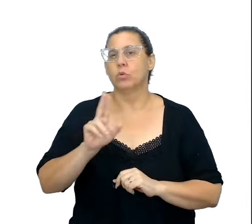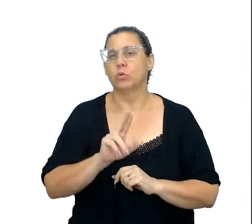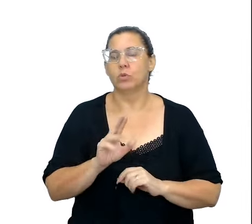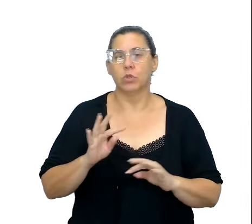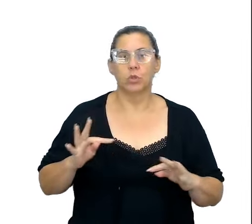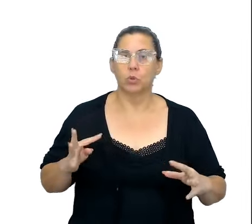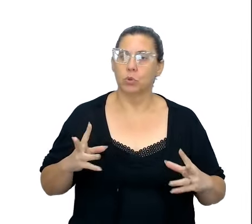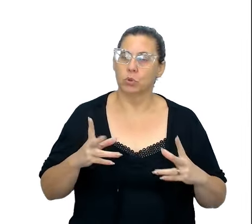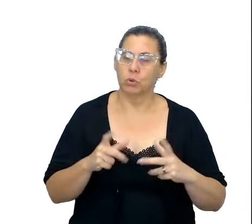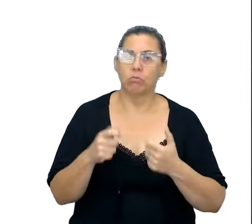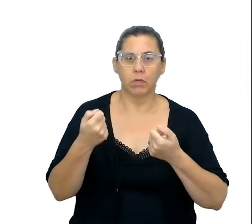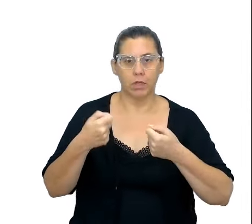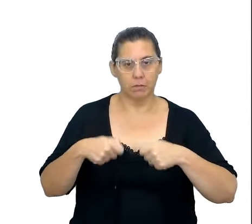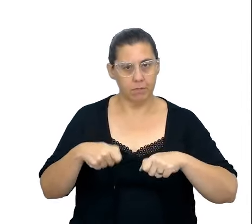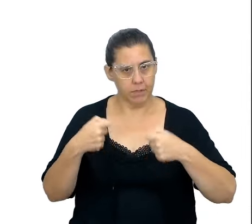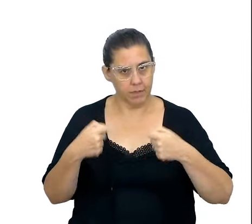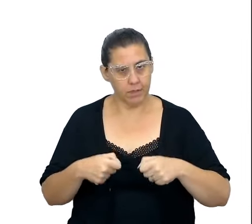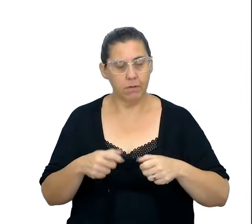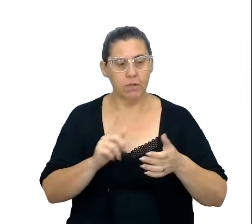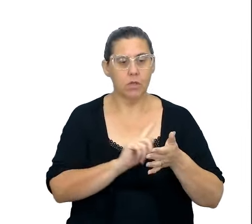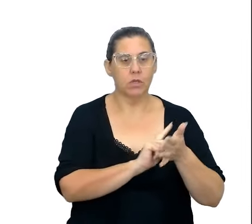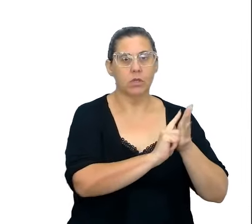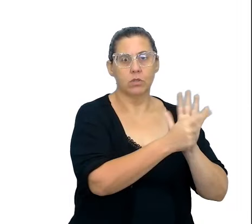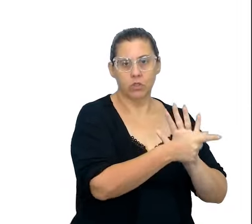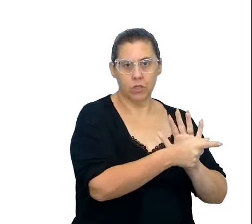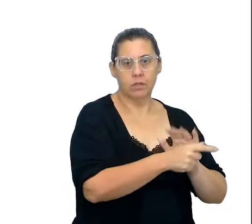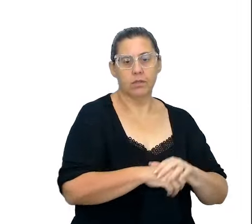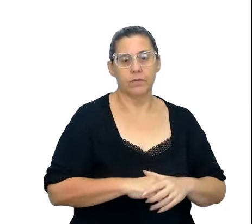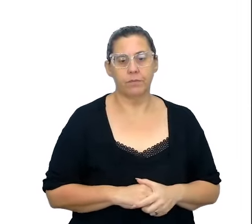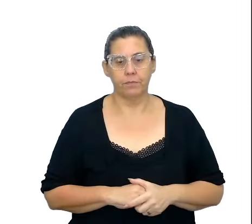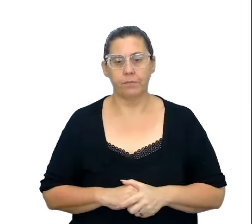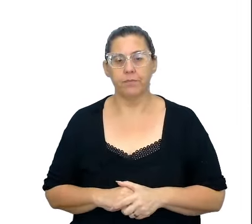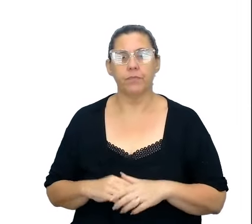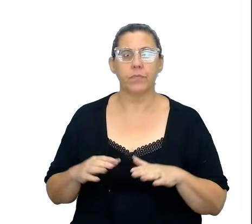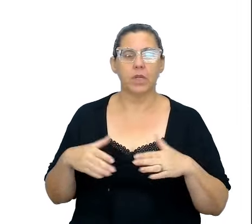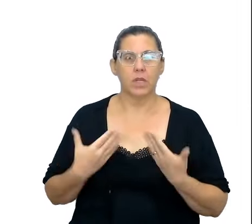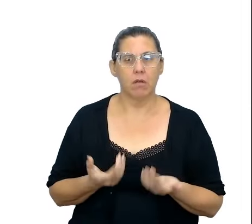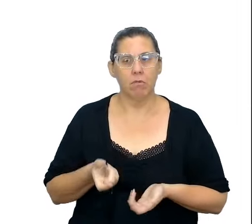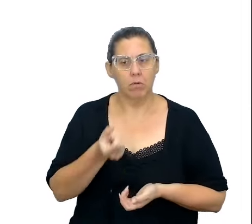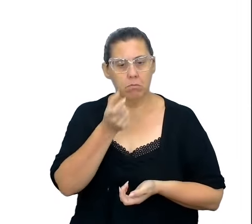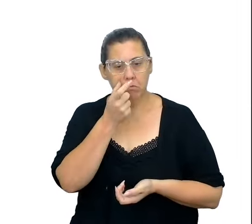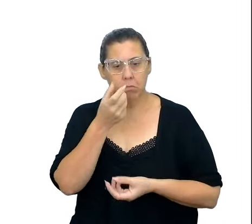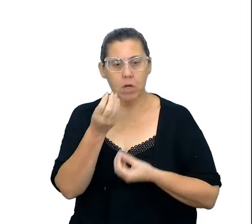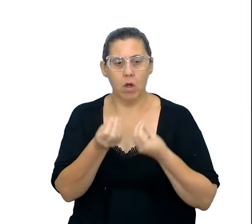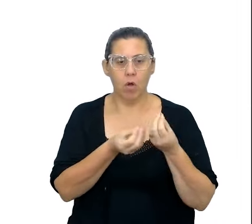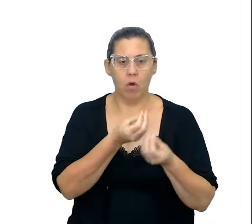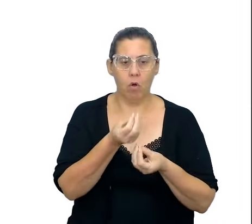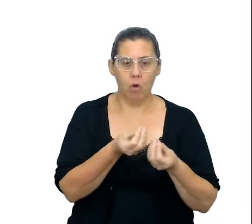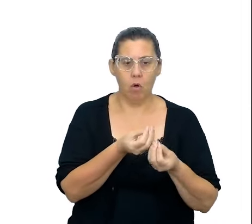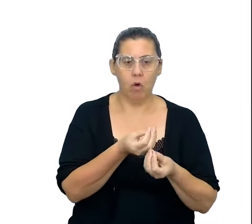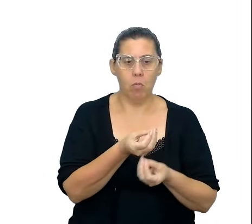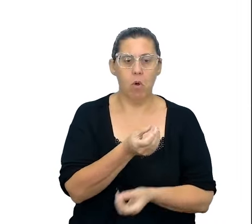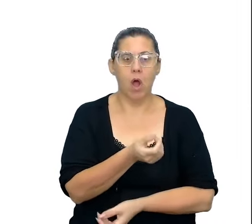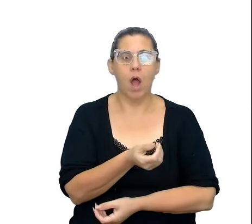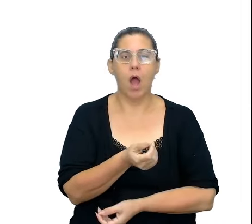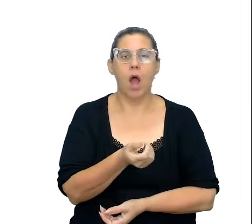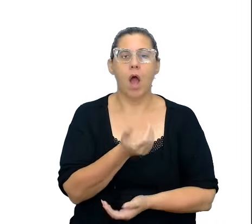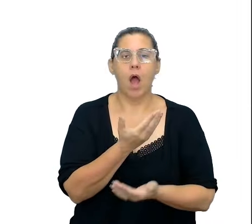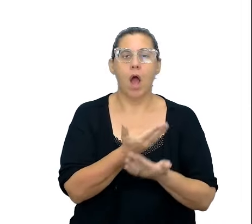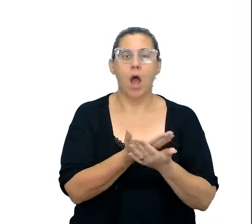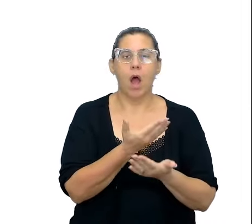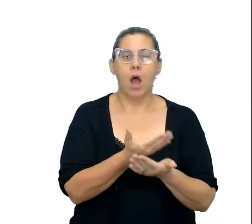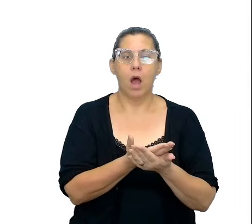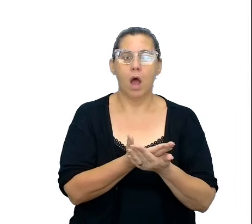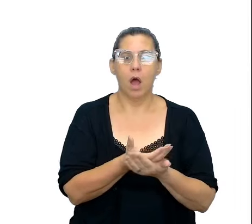recursos necessários para o gênero narrativo. Então, a gente vai observar como que a aula 6, né, que eu trabalhei com a carta